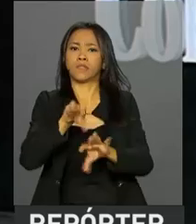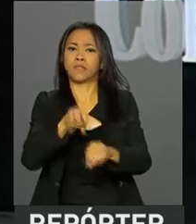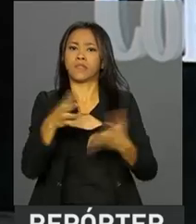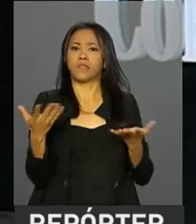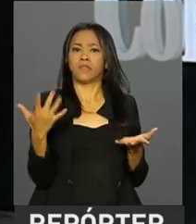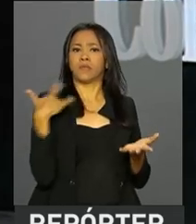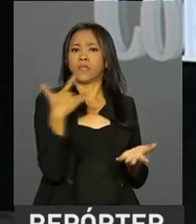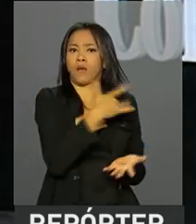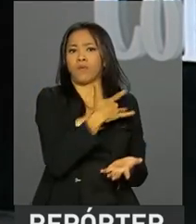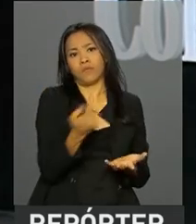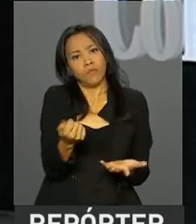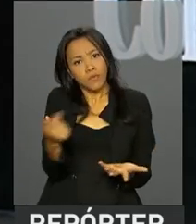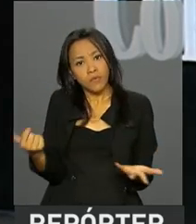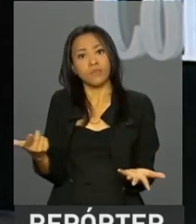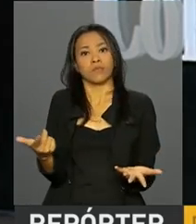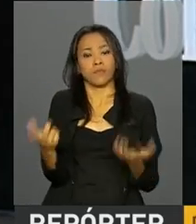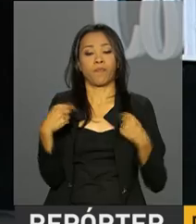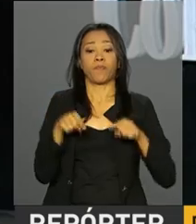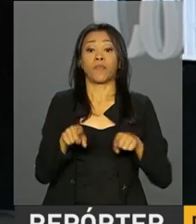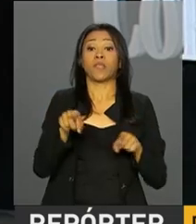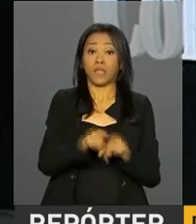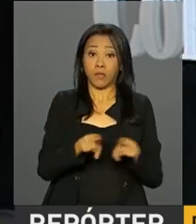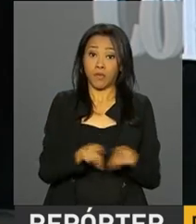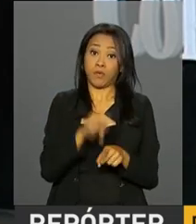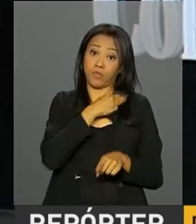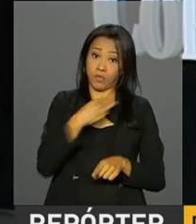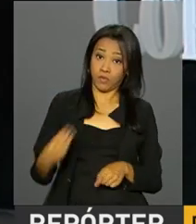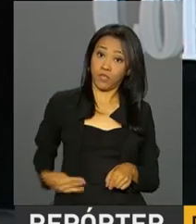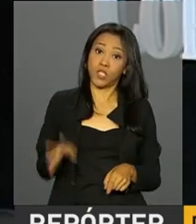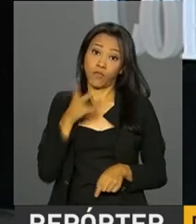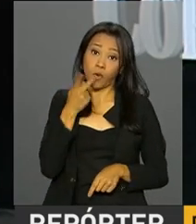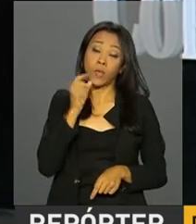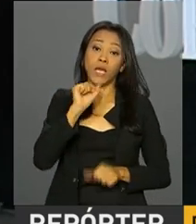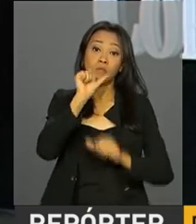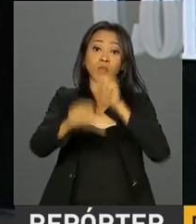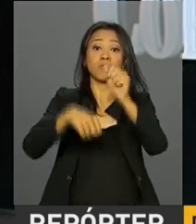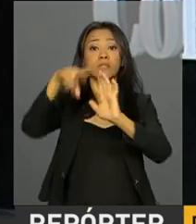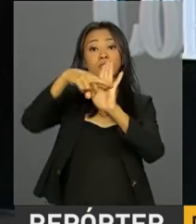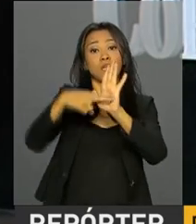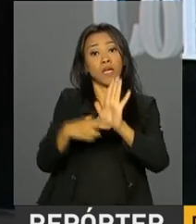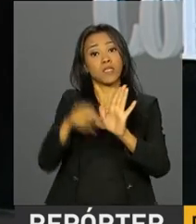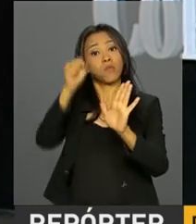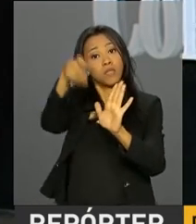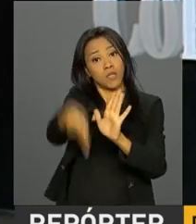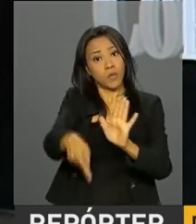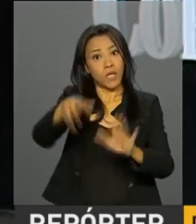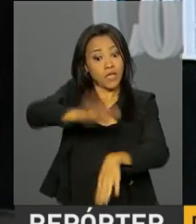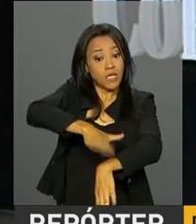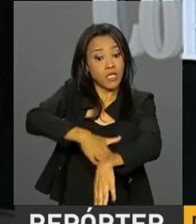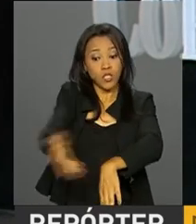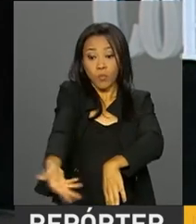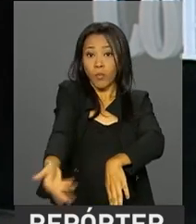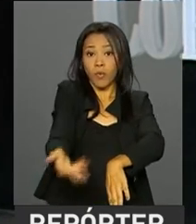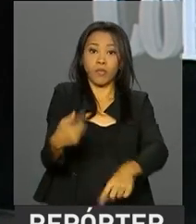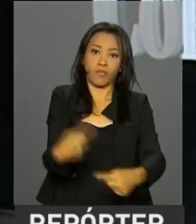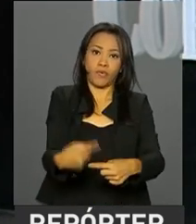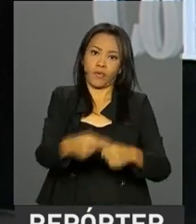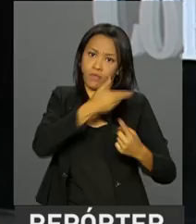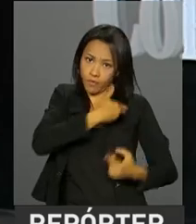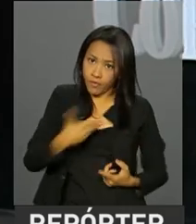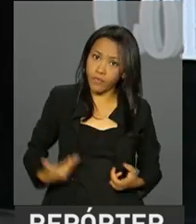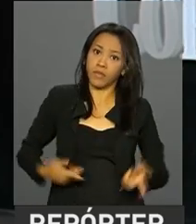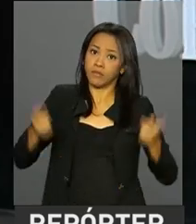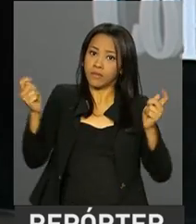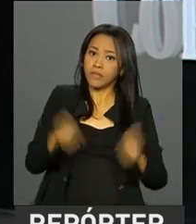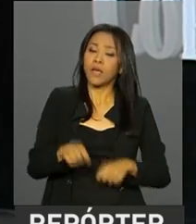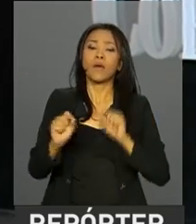saúde o ministro do planejamento também defendeu que as mudanças na Previdência devem ser feitas neste momento porque o governo ainda